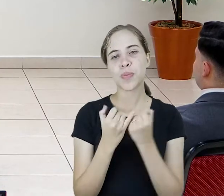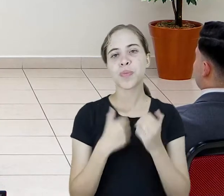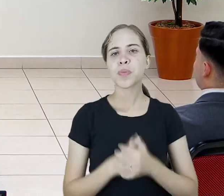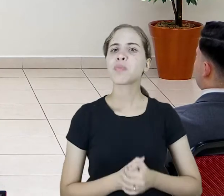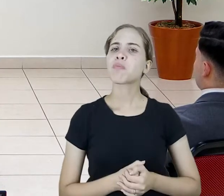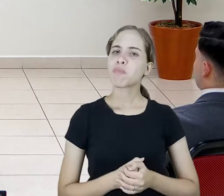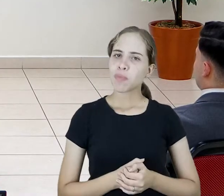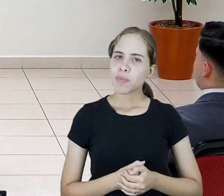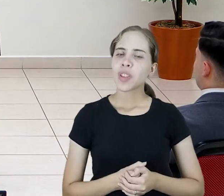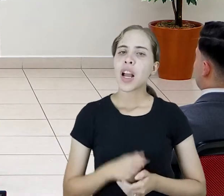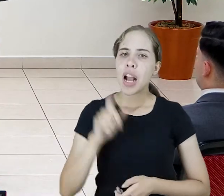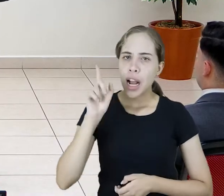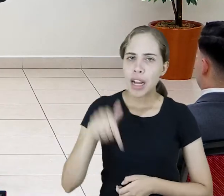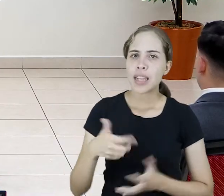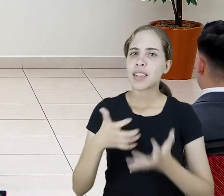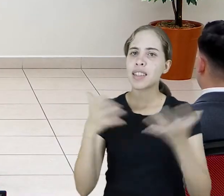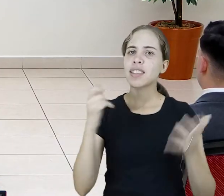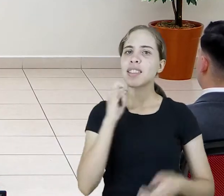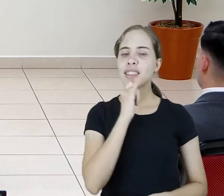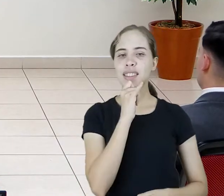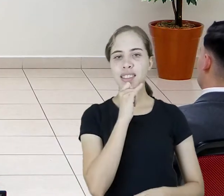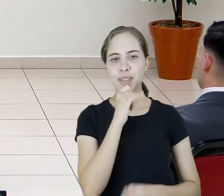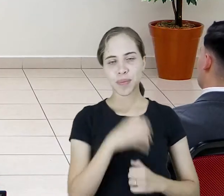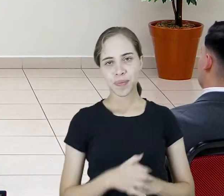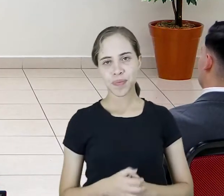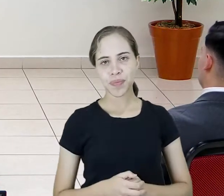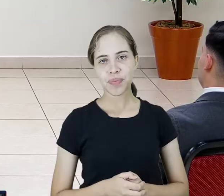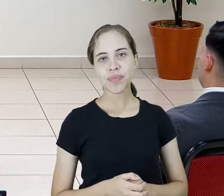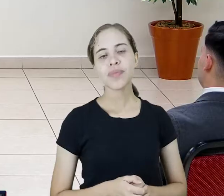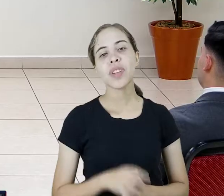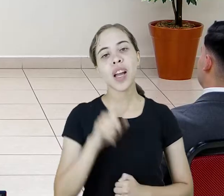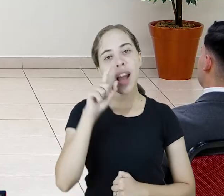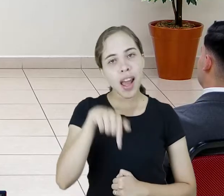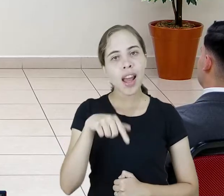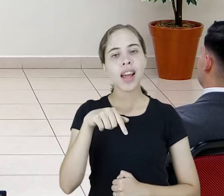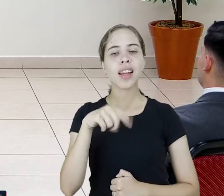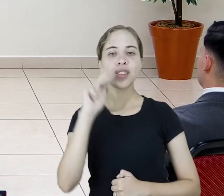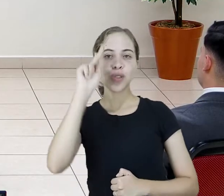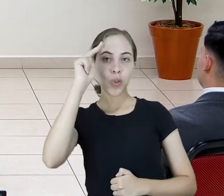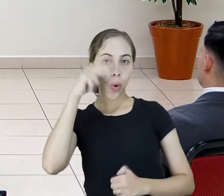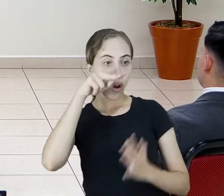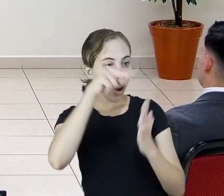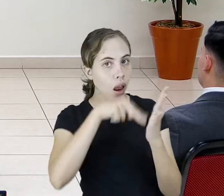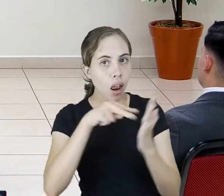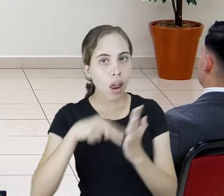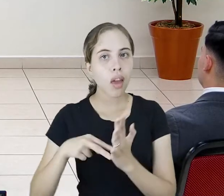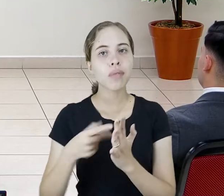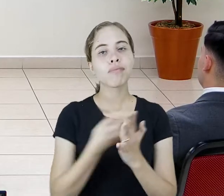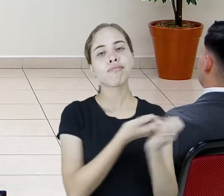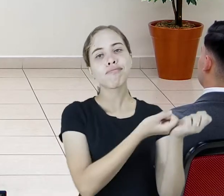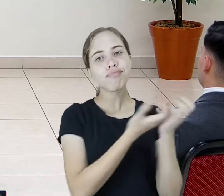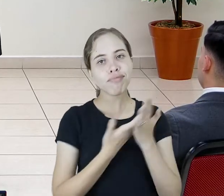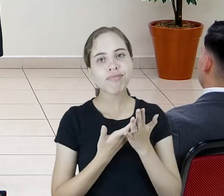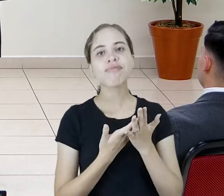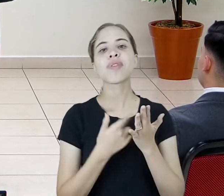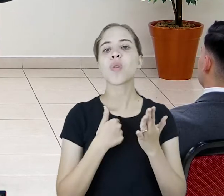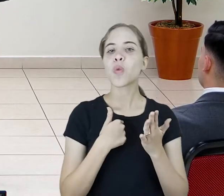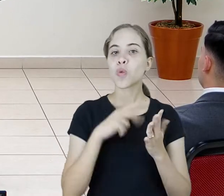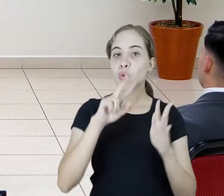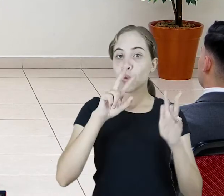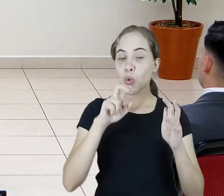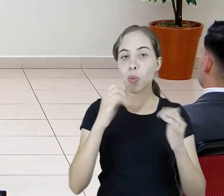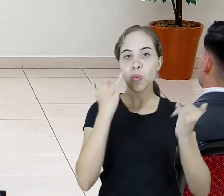inspiração, né? Que grandes exemplos. Ao ler essas histórias, ao tomar conhecimento dessas histórias, uma